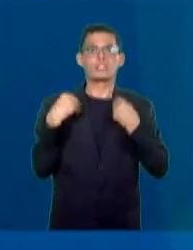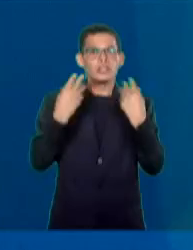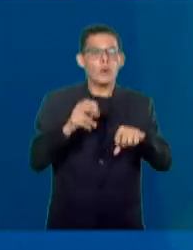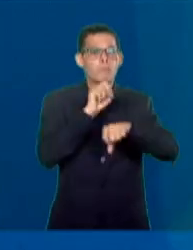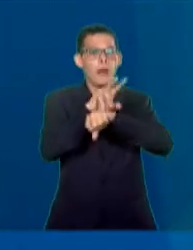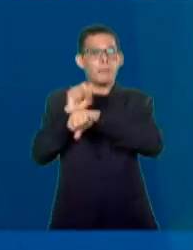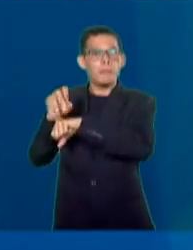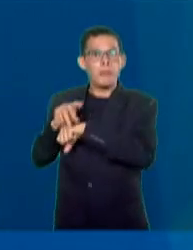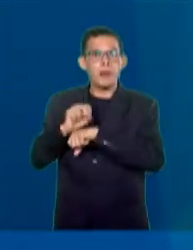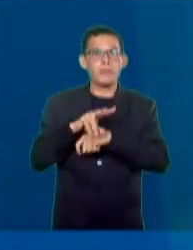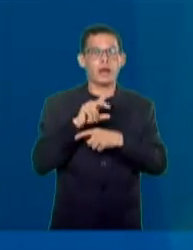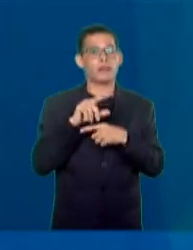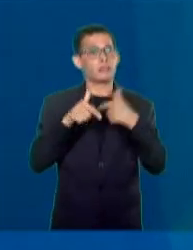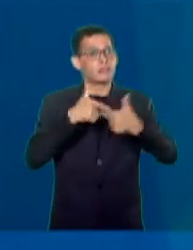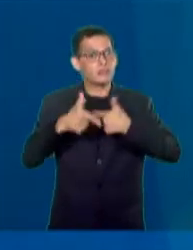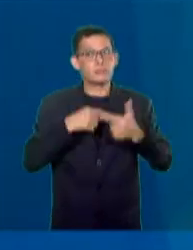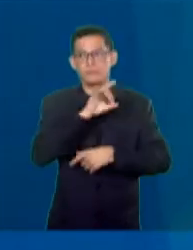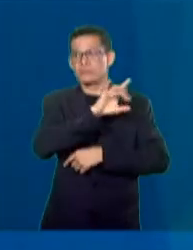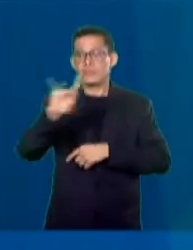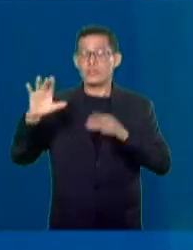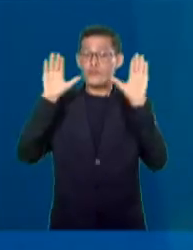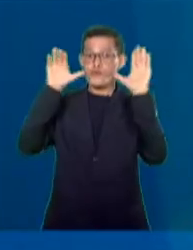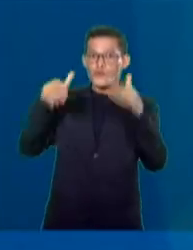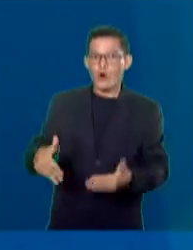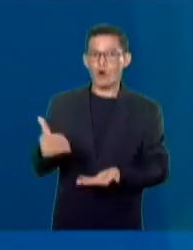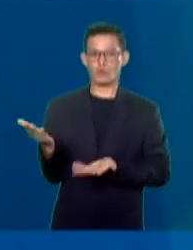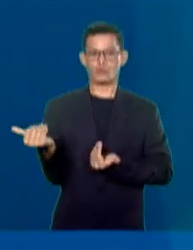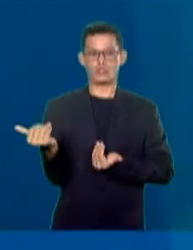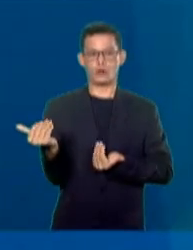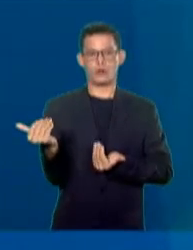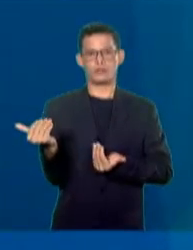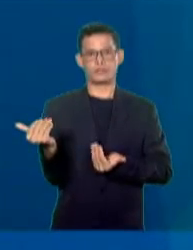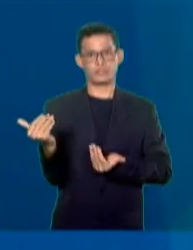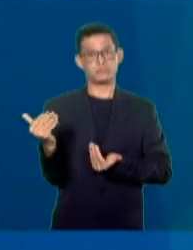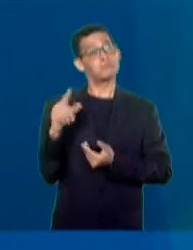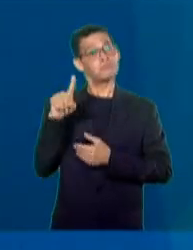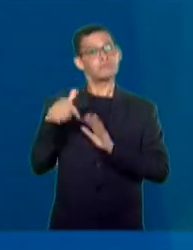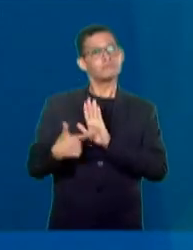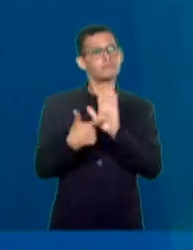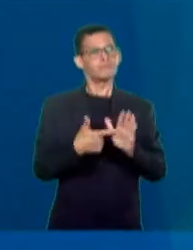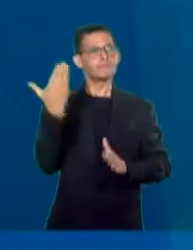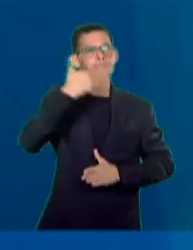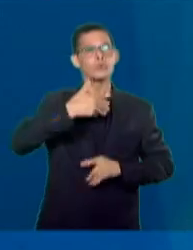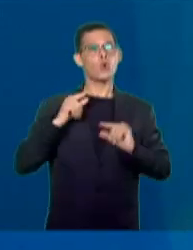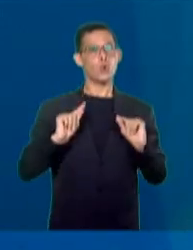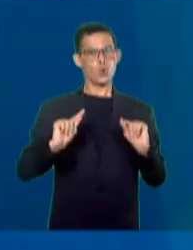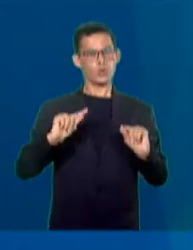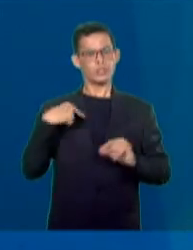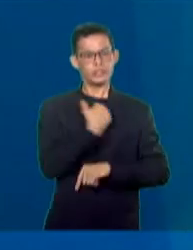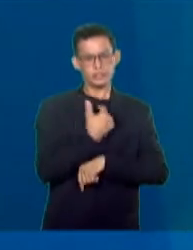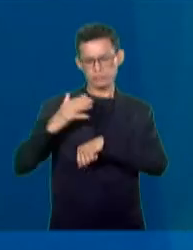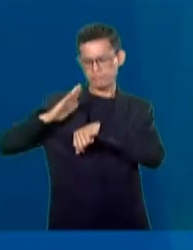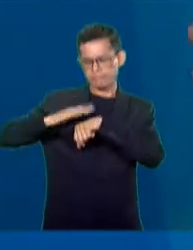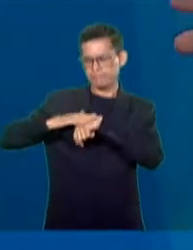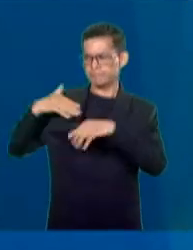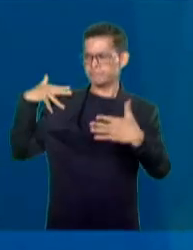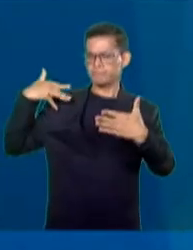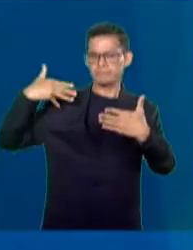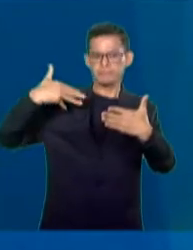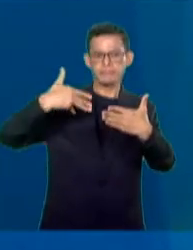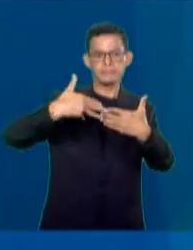e especial aos mais jovens Esse é o pequeno sinal do que fizemos Estamos fazendo